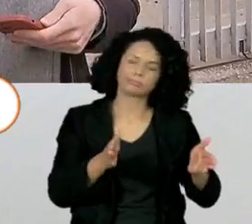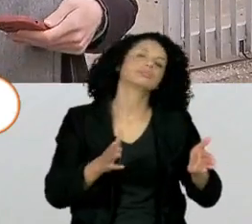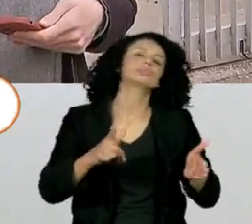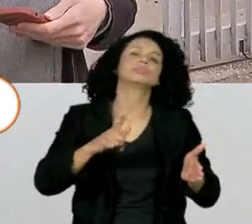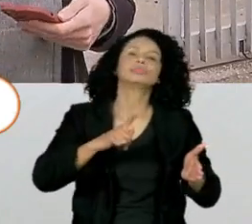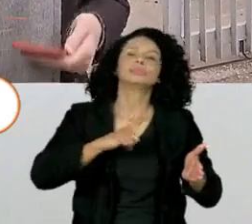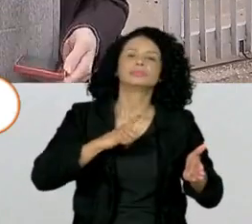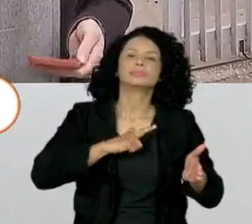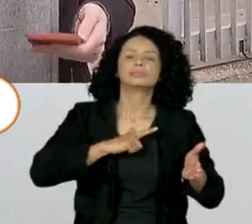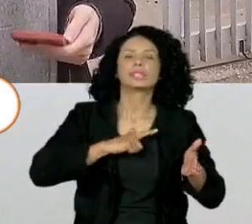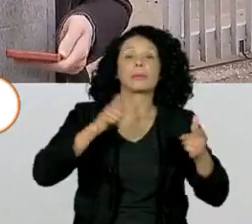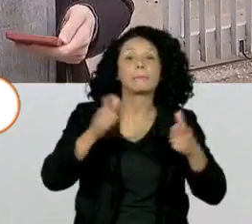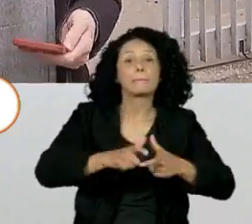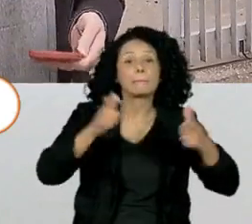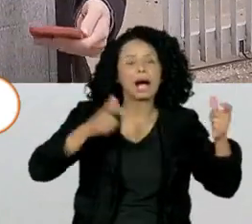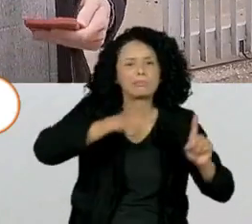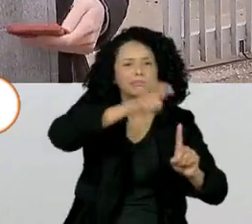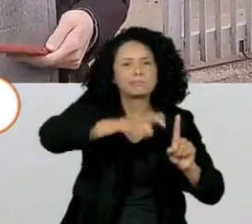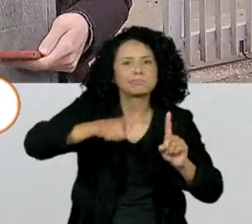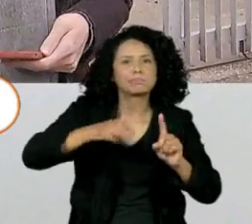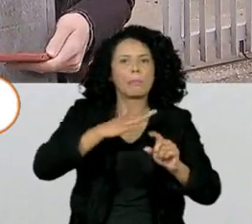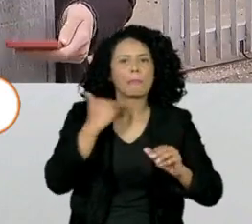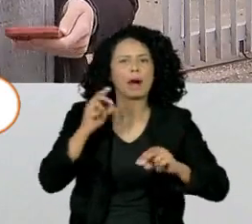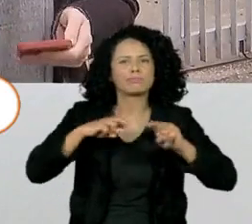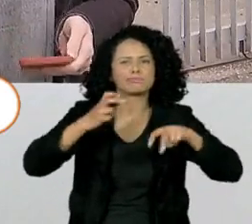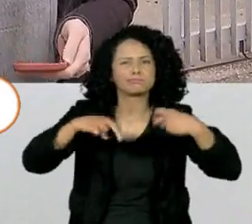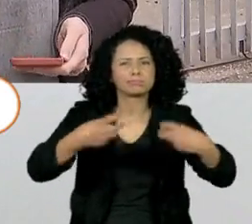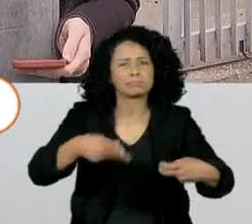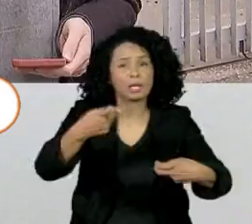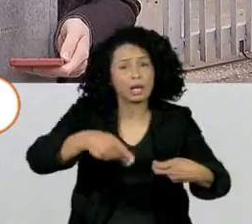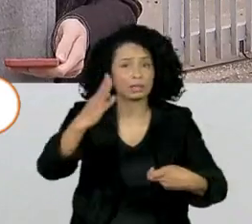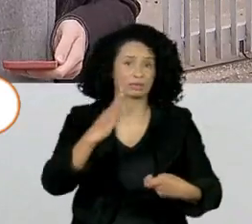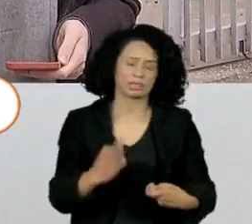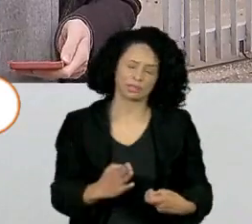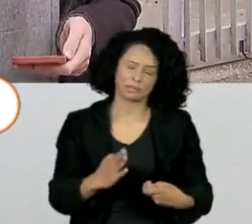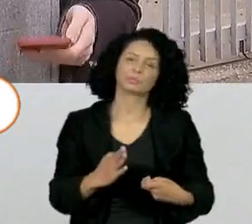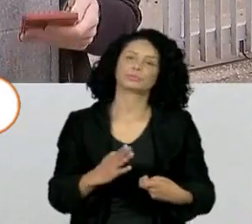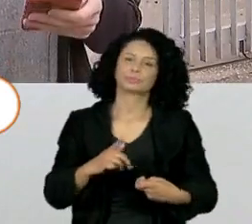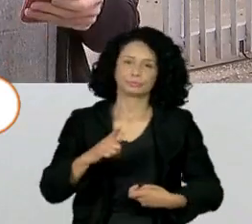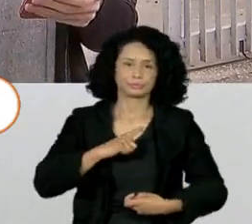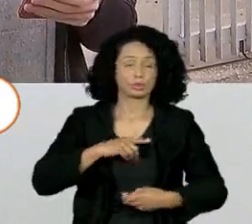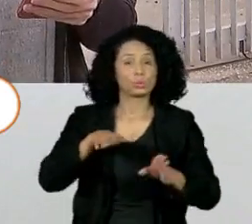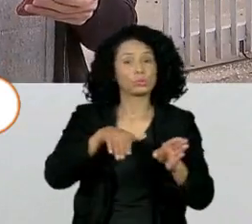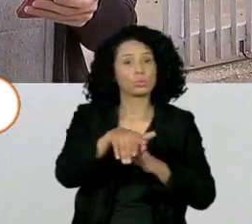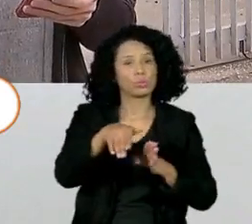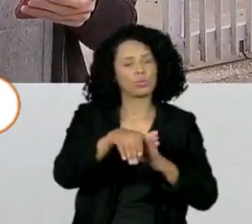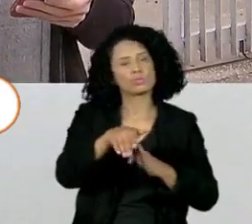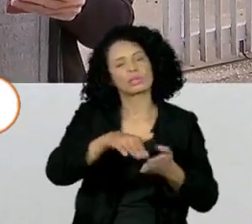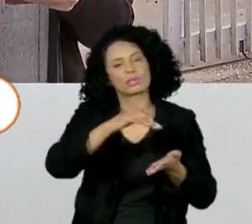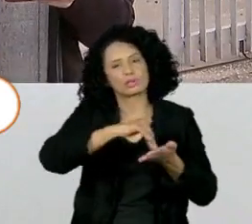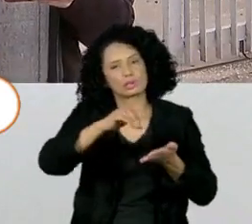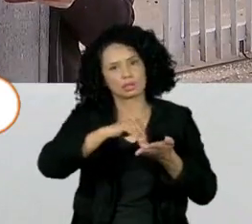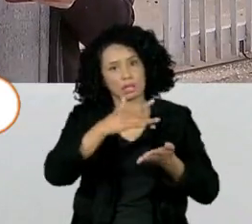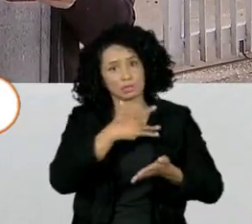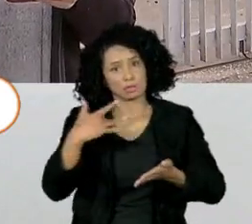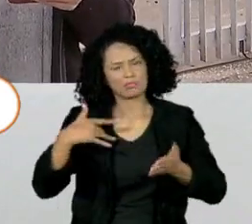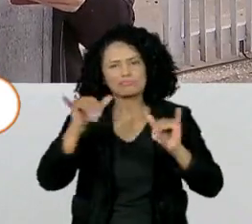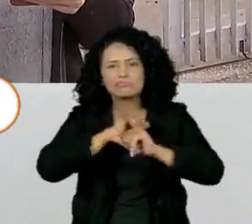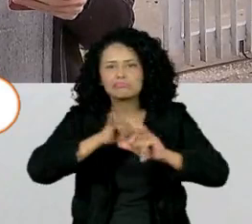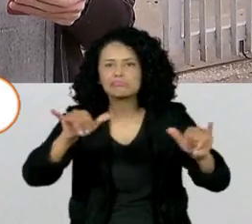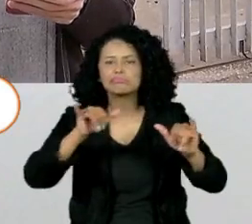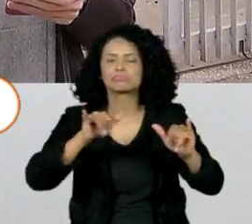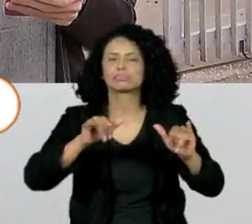a alta no número de casos e de mortes aqui no país. De acordo com o Conselho Nacional dos Secretários de Saúde, nesse domingo